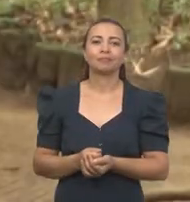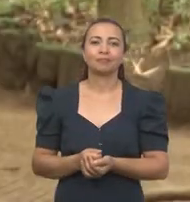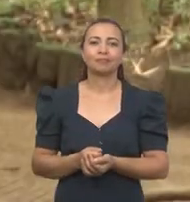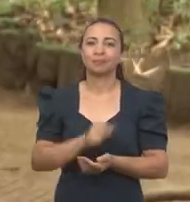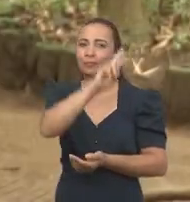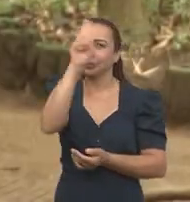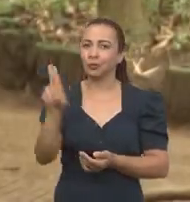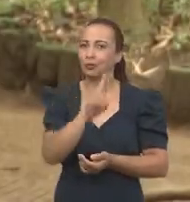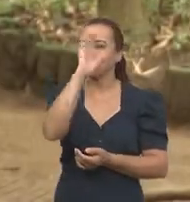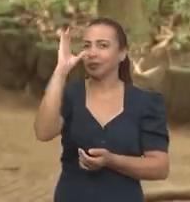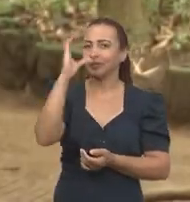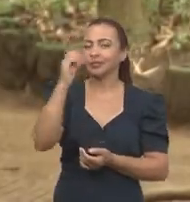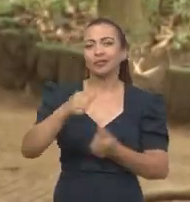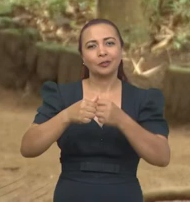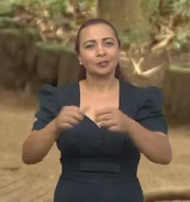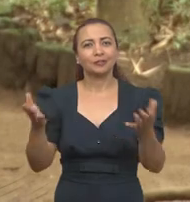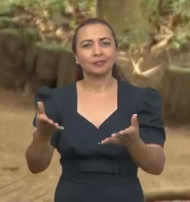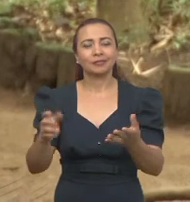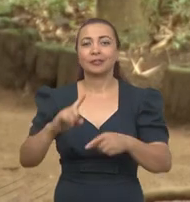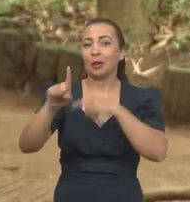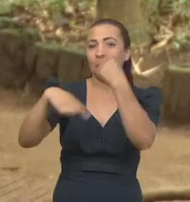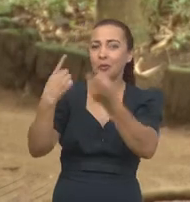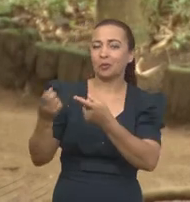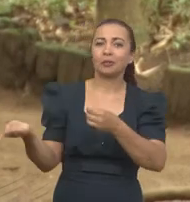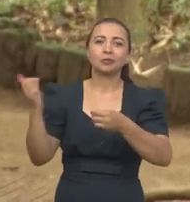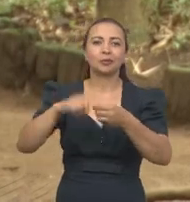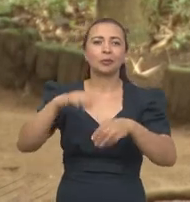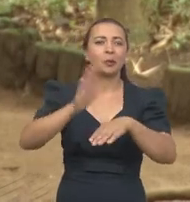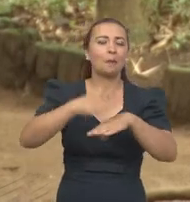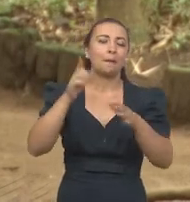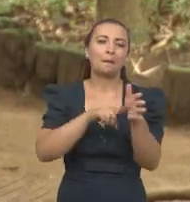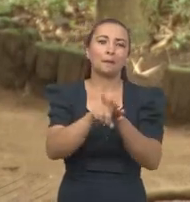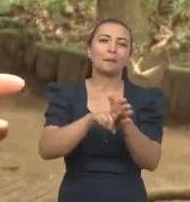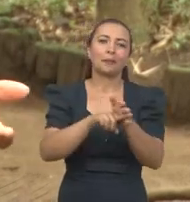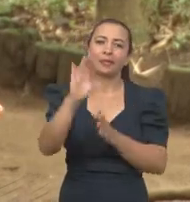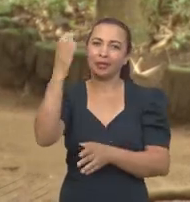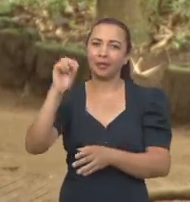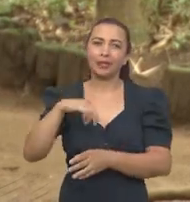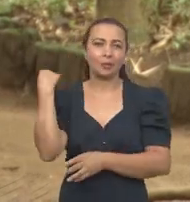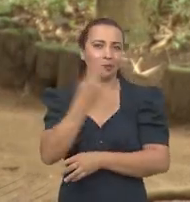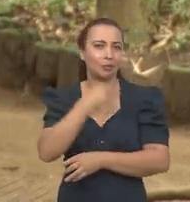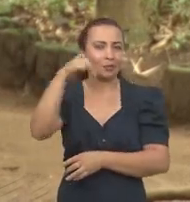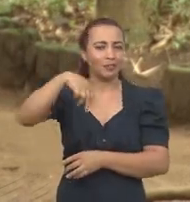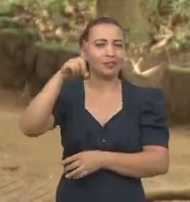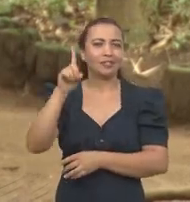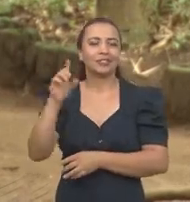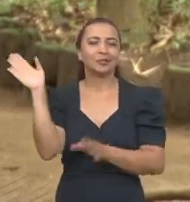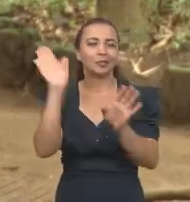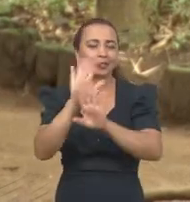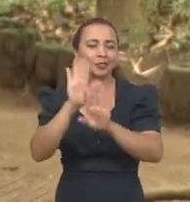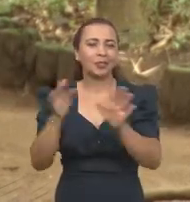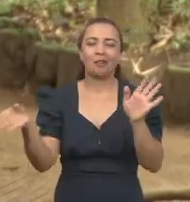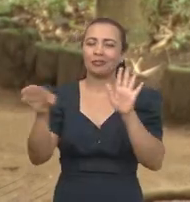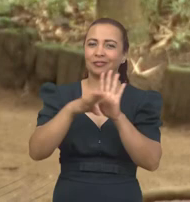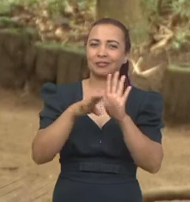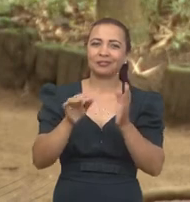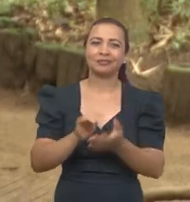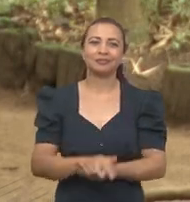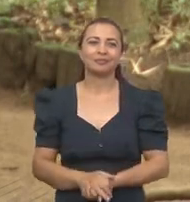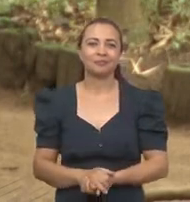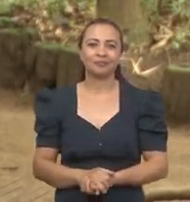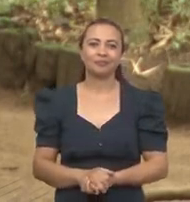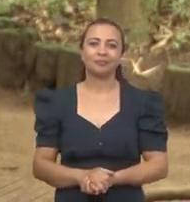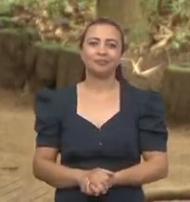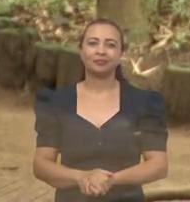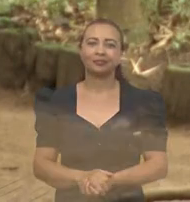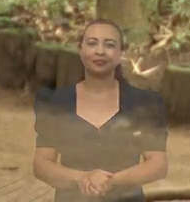e Universidade hoje vai ficando por aqui na próxima edição Voltamos com mais pesquisas científicas o nosso Nordeste tchau tchau e até